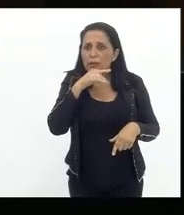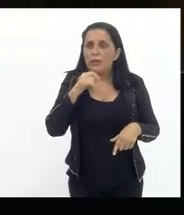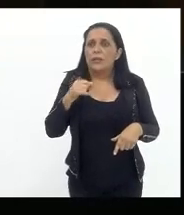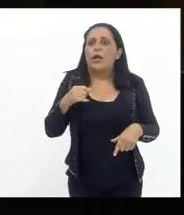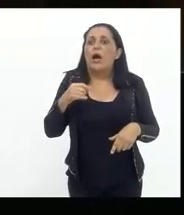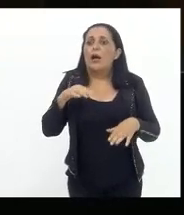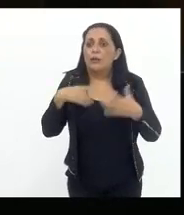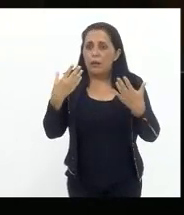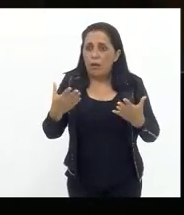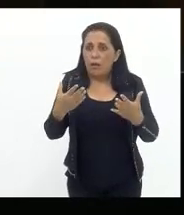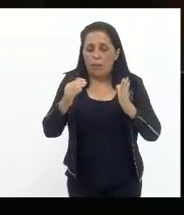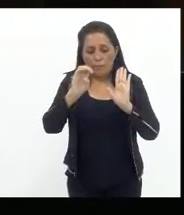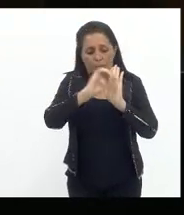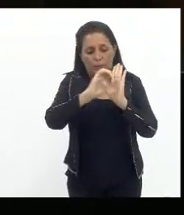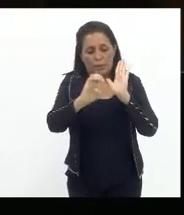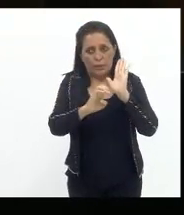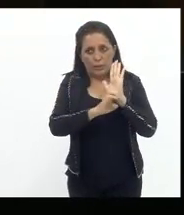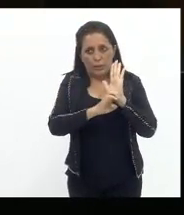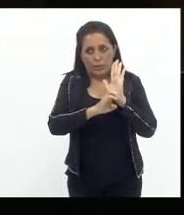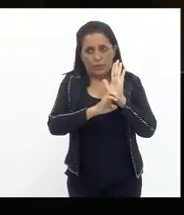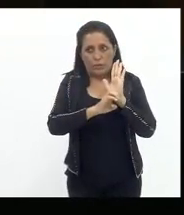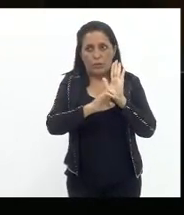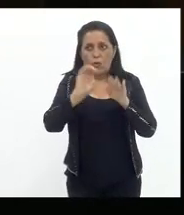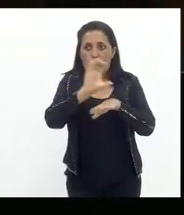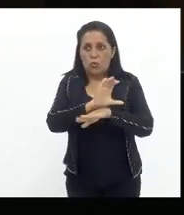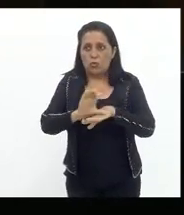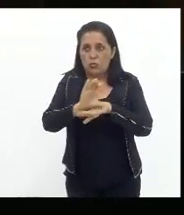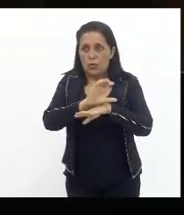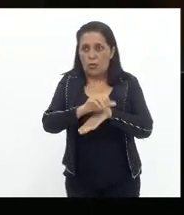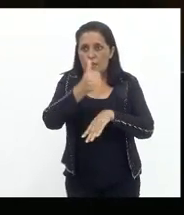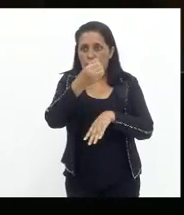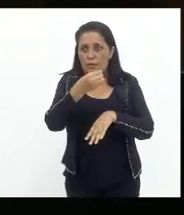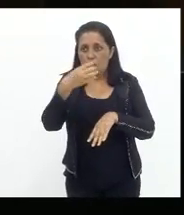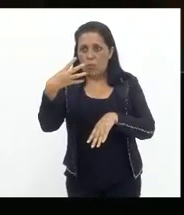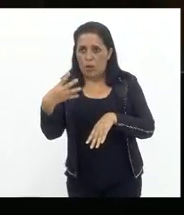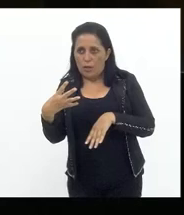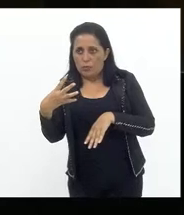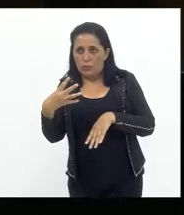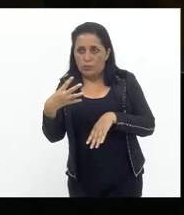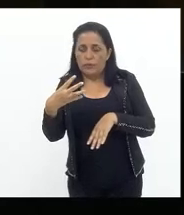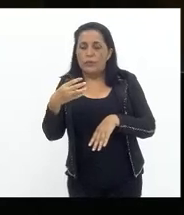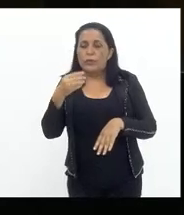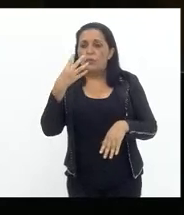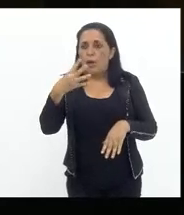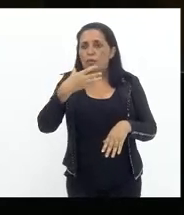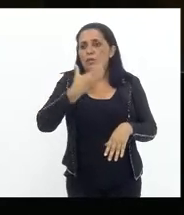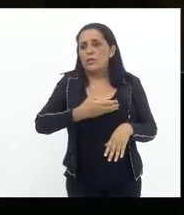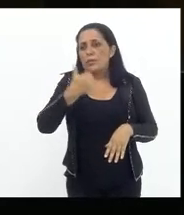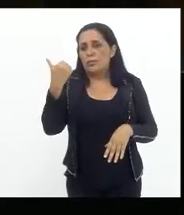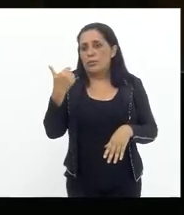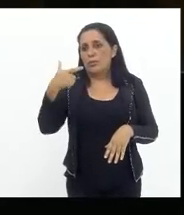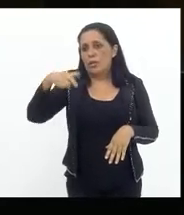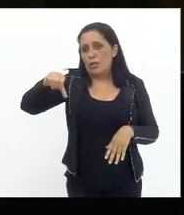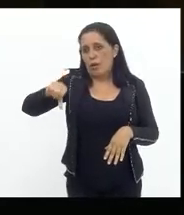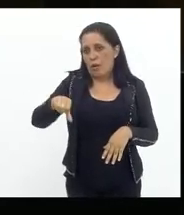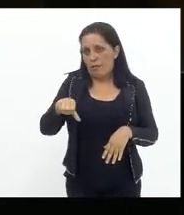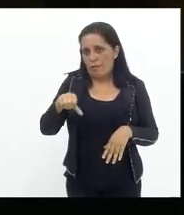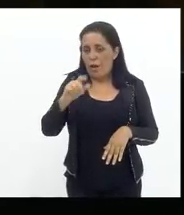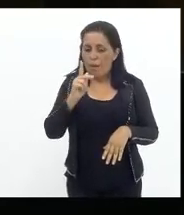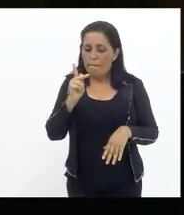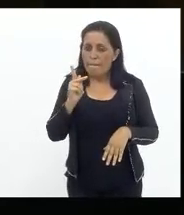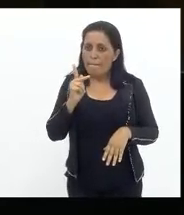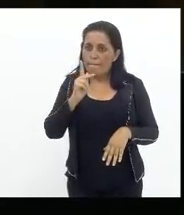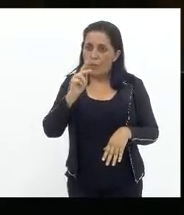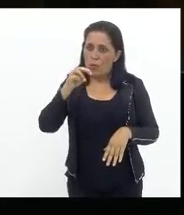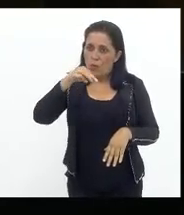da emenda constitucional número 104, promulgada em 4 de dezembro de 2019, a Polícia Penal passou